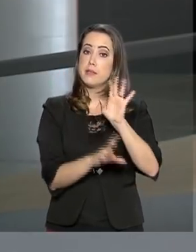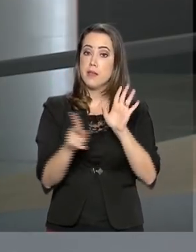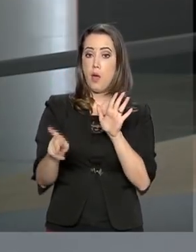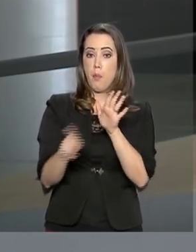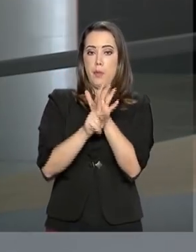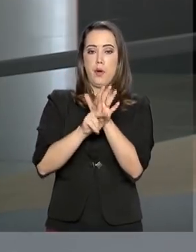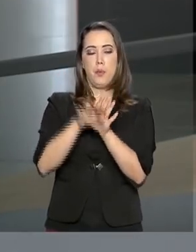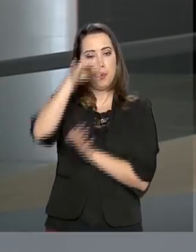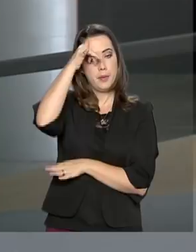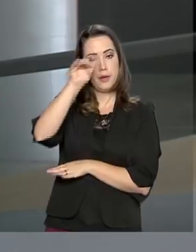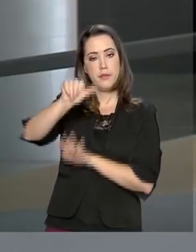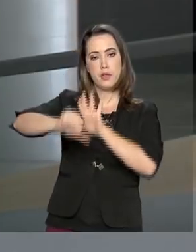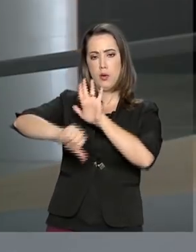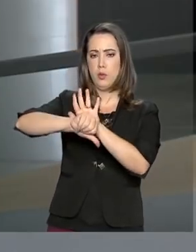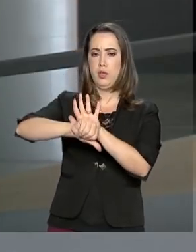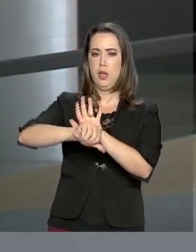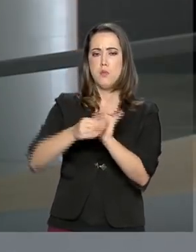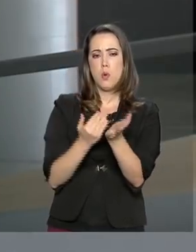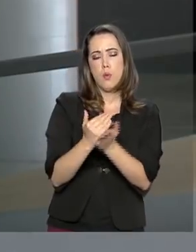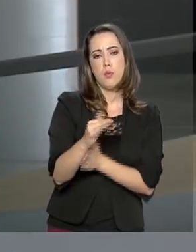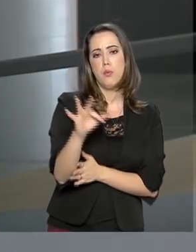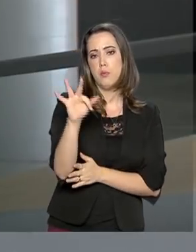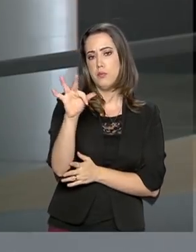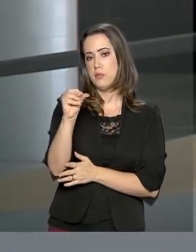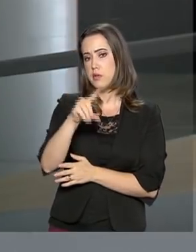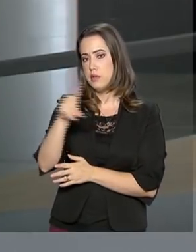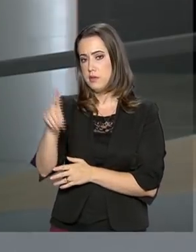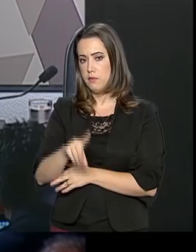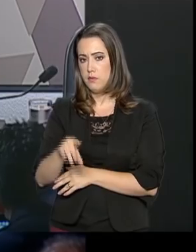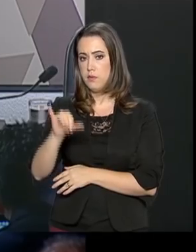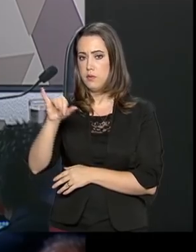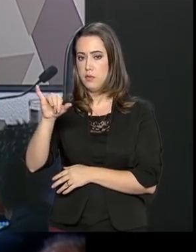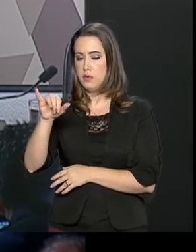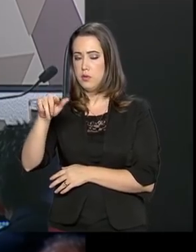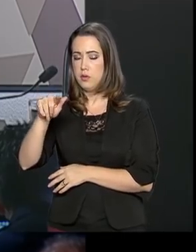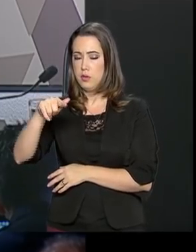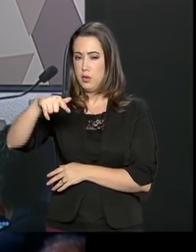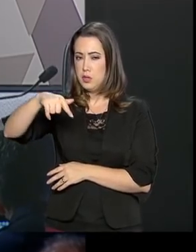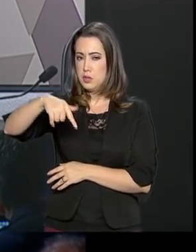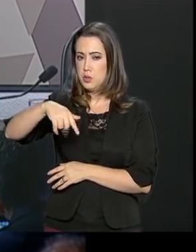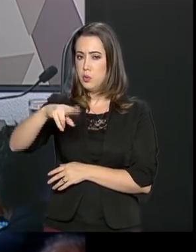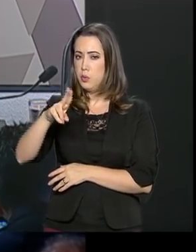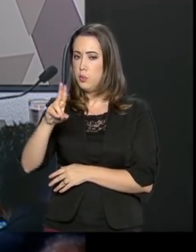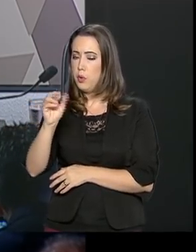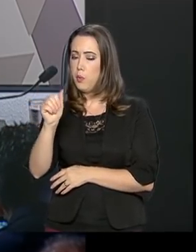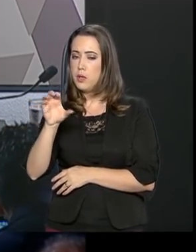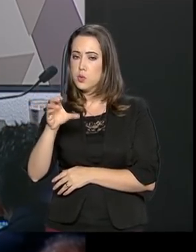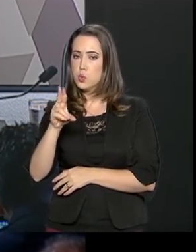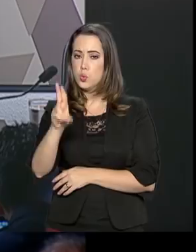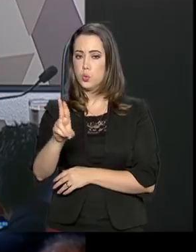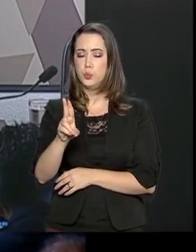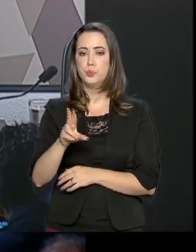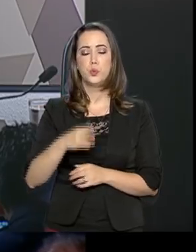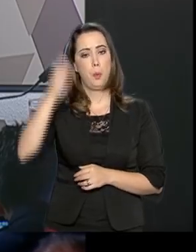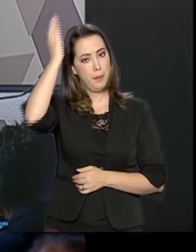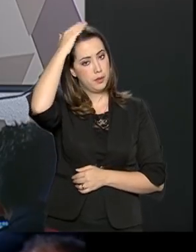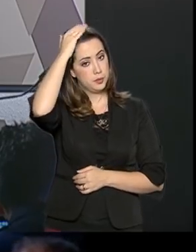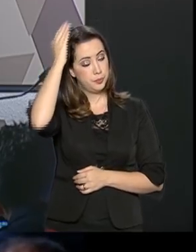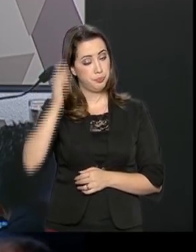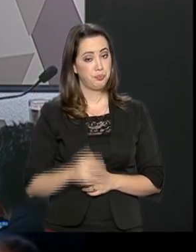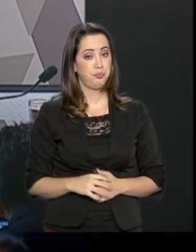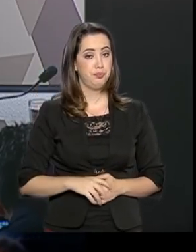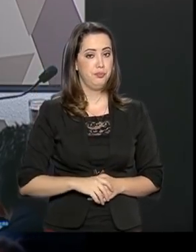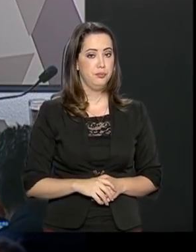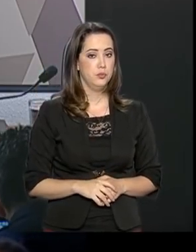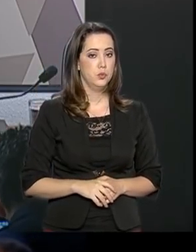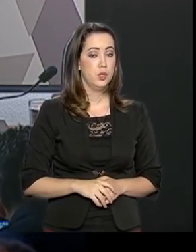começar por Foz do Iguaçu, no Paraná. Um dos carros-chefes que nós queremos fazer ainda este